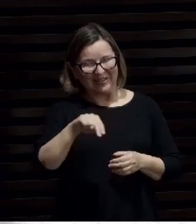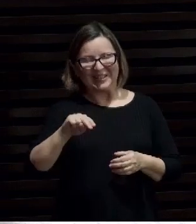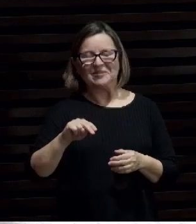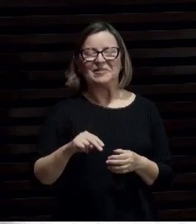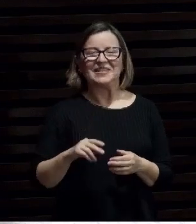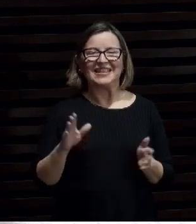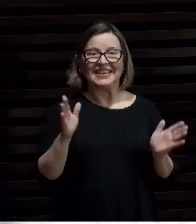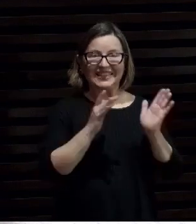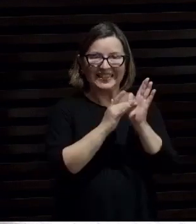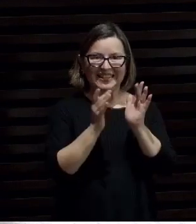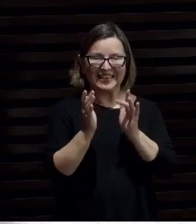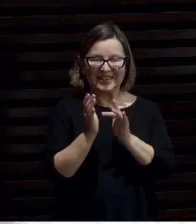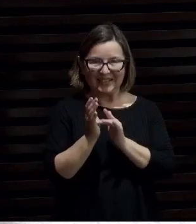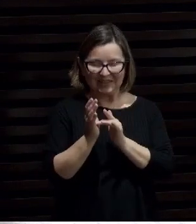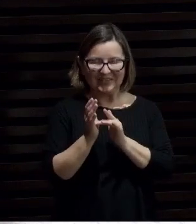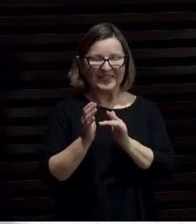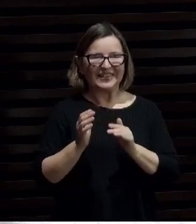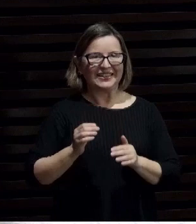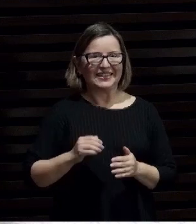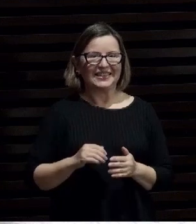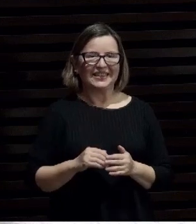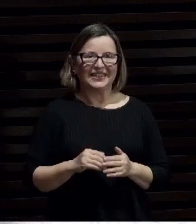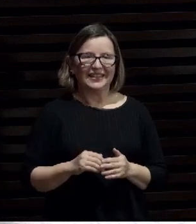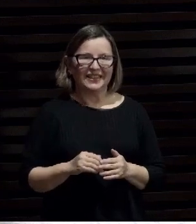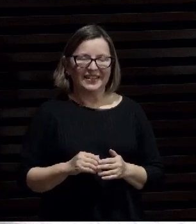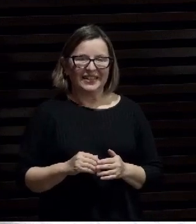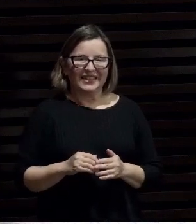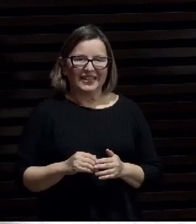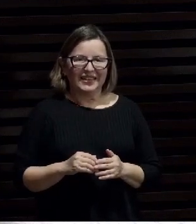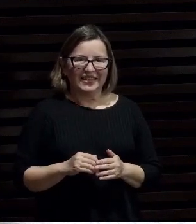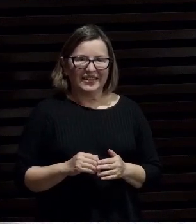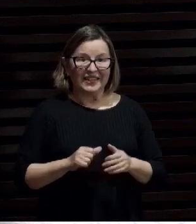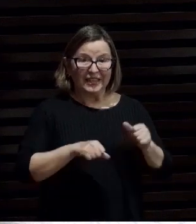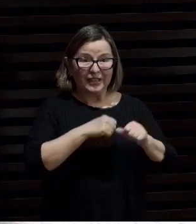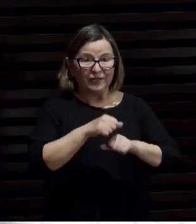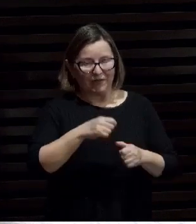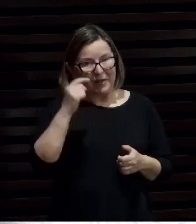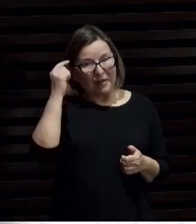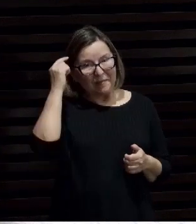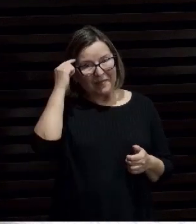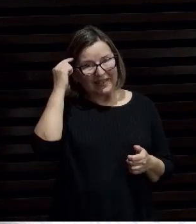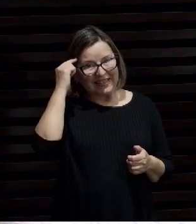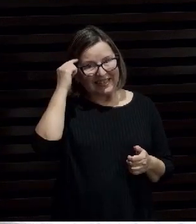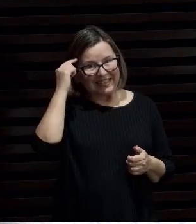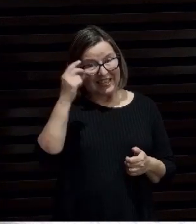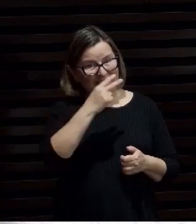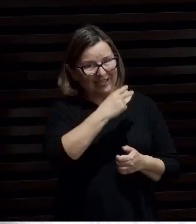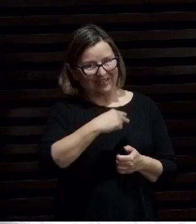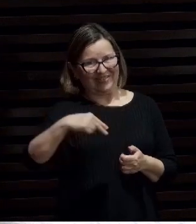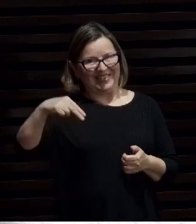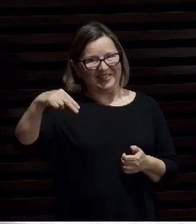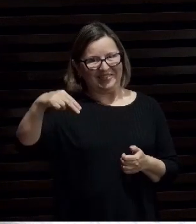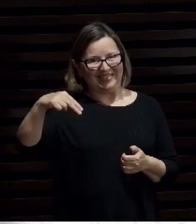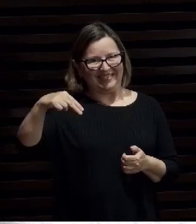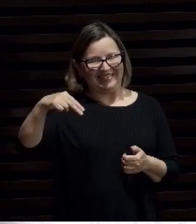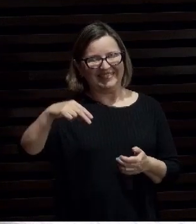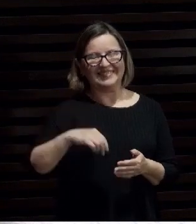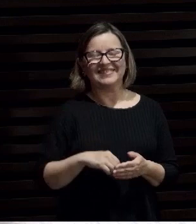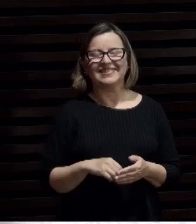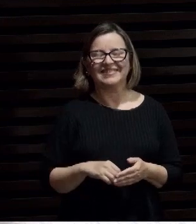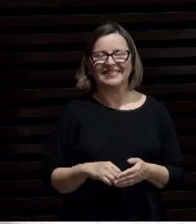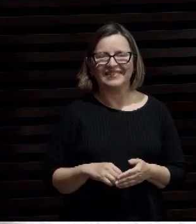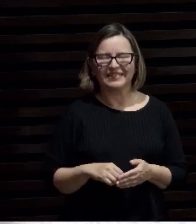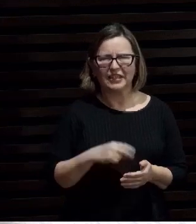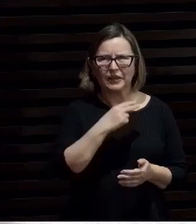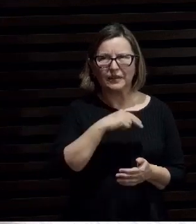está desconstruindo a mentalidade equivocada de Nicodemos. Nicodemos pensava,